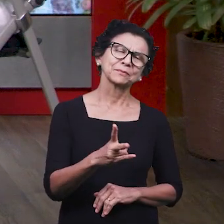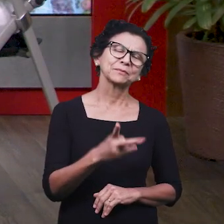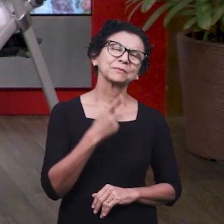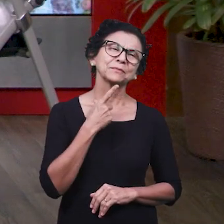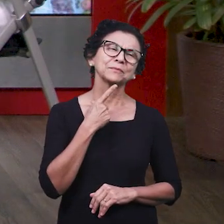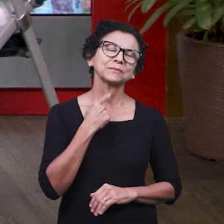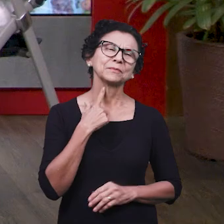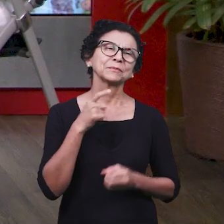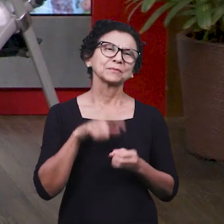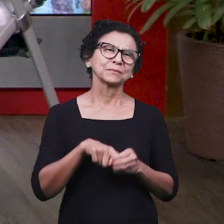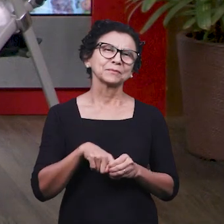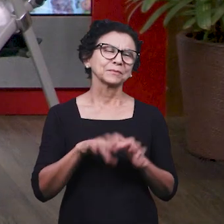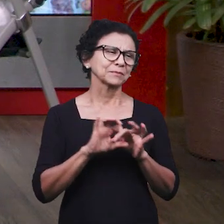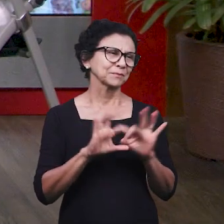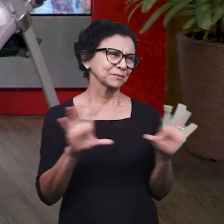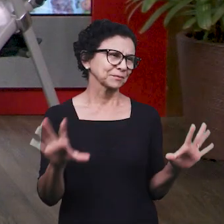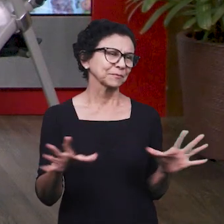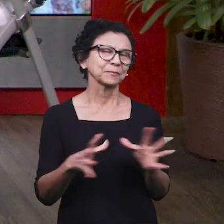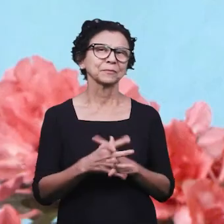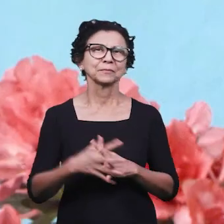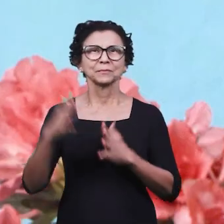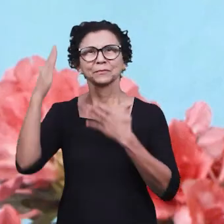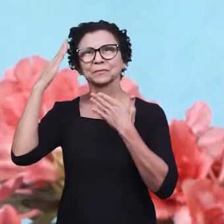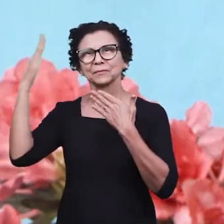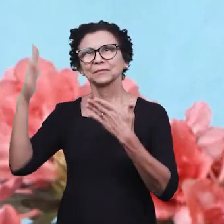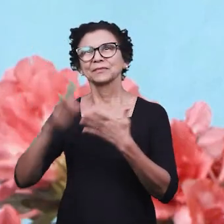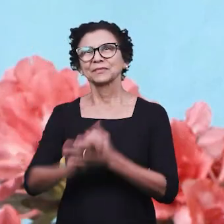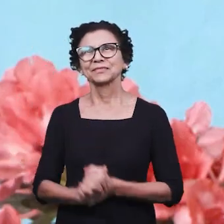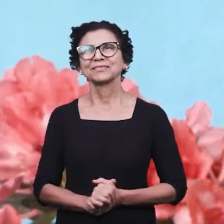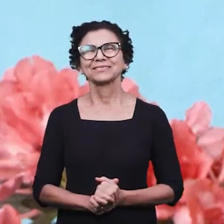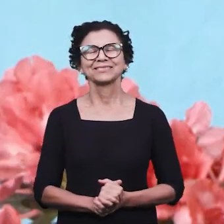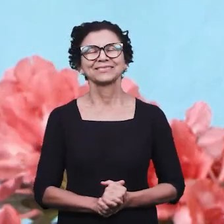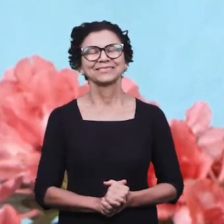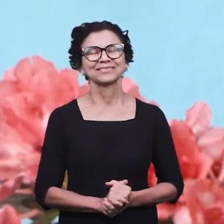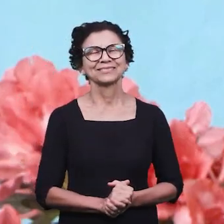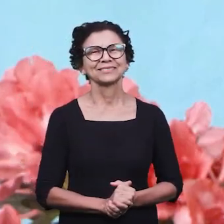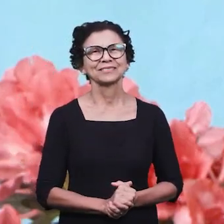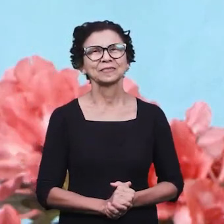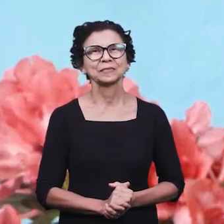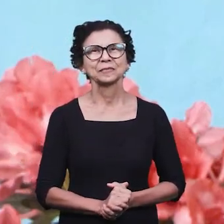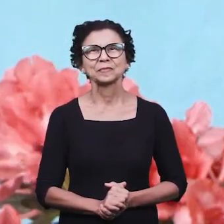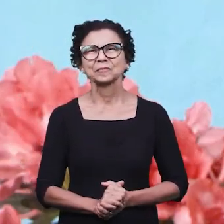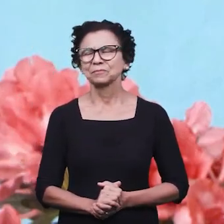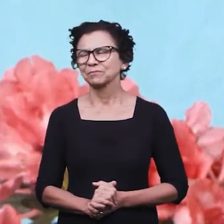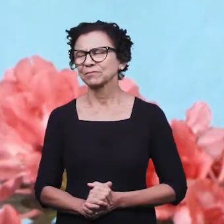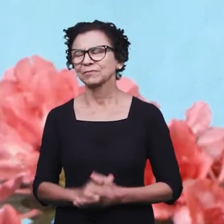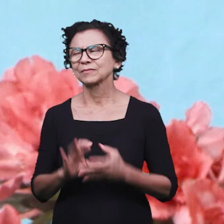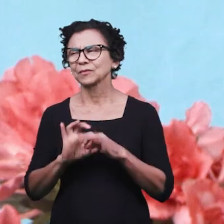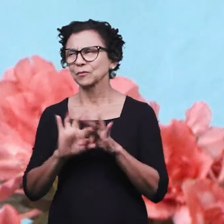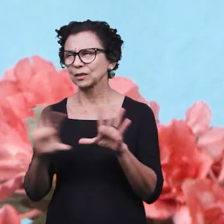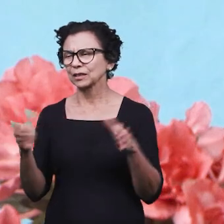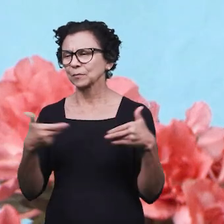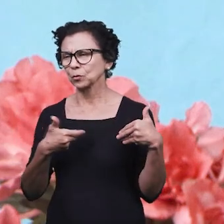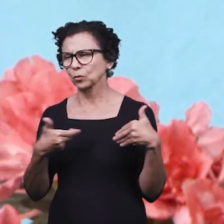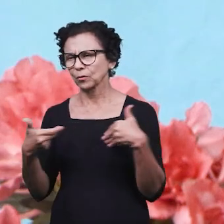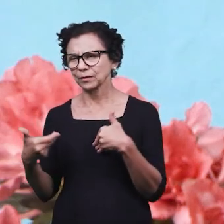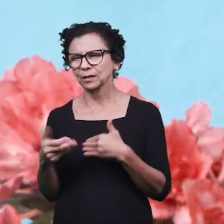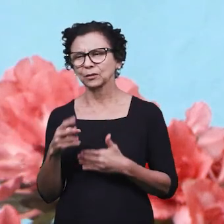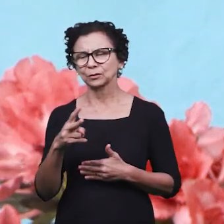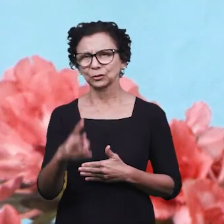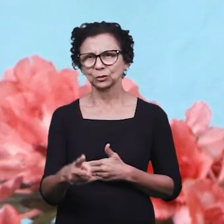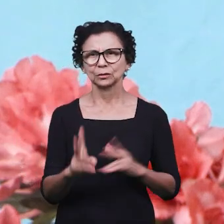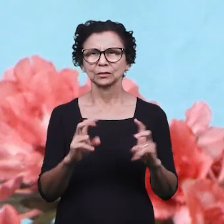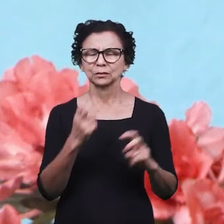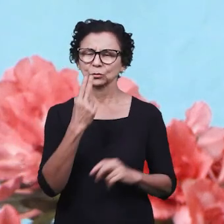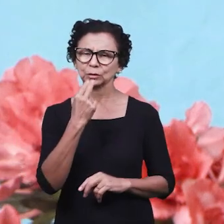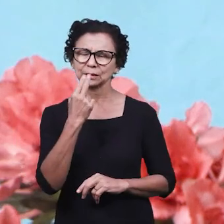para você voltar quando quiser. Muito obrigada, Bruna. Eu que agradeço. Né? Estamos à disposição aí para falar um pouco mais da